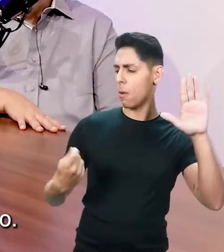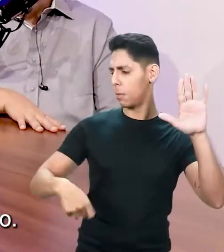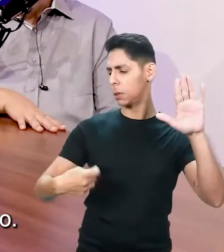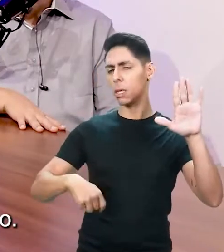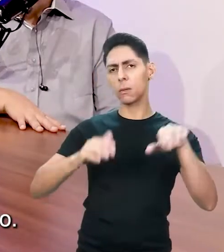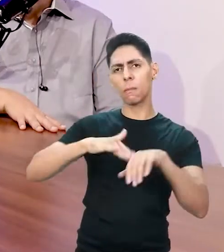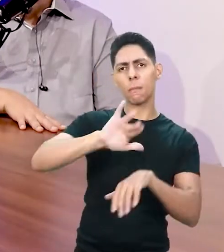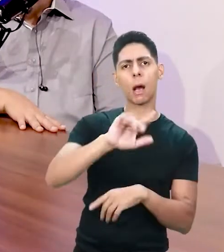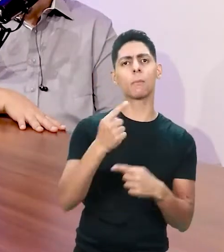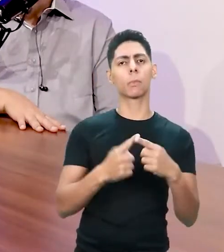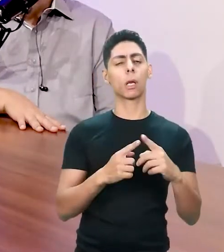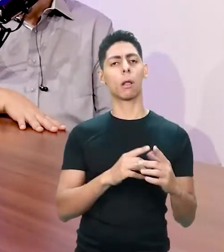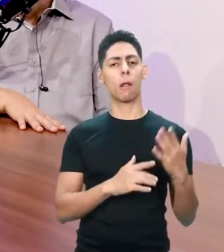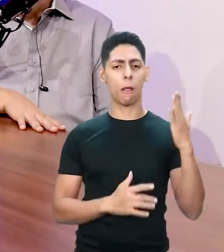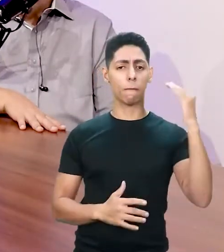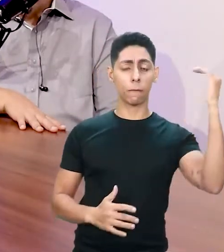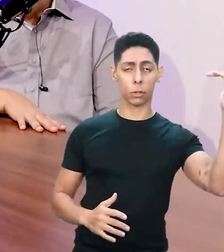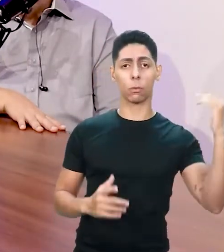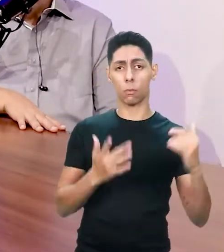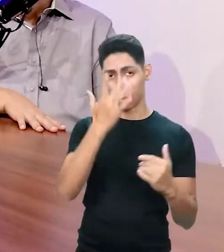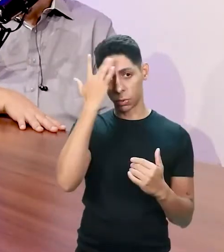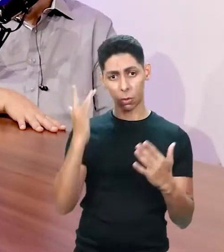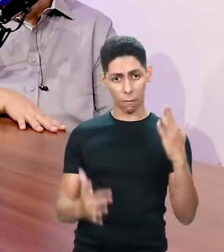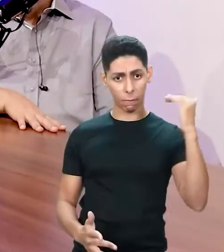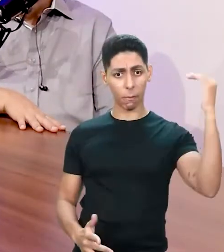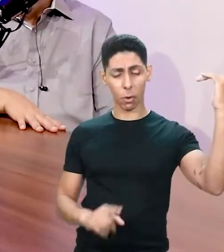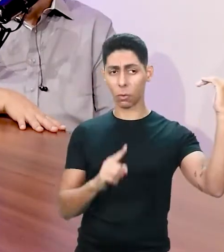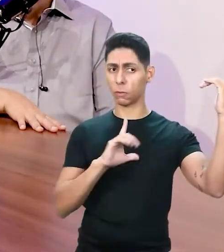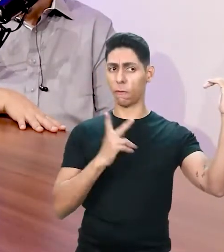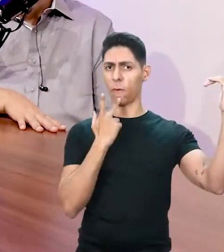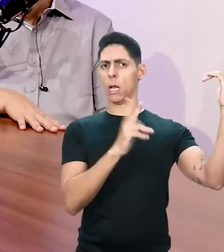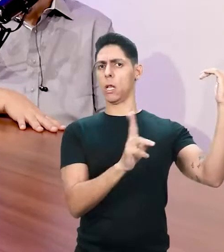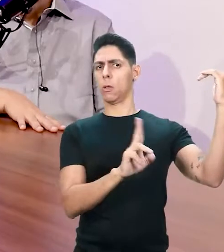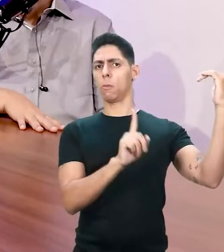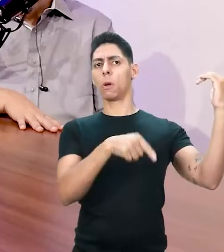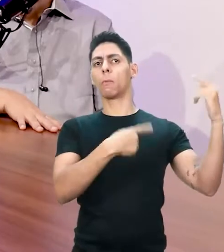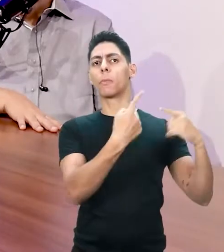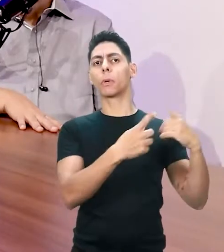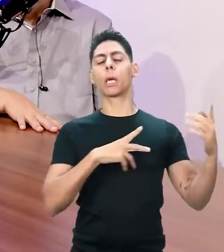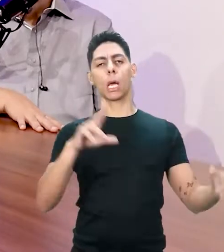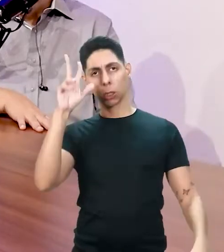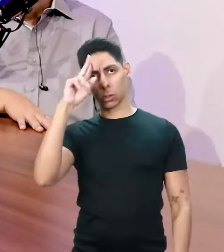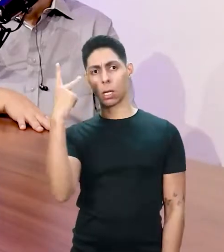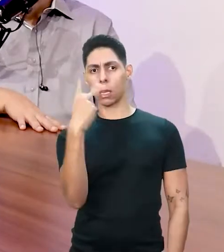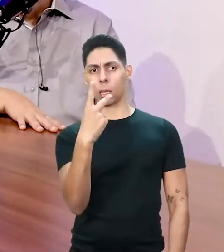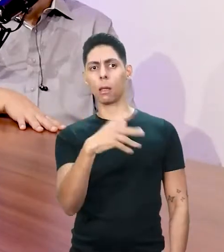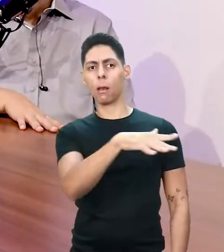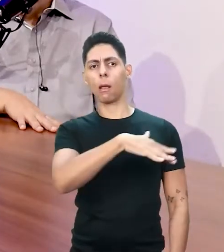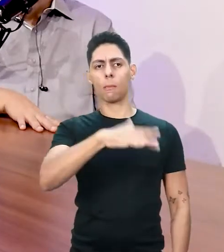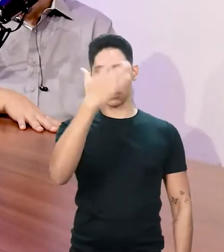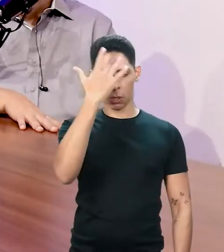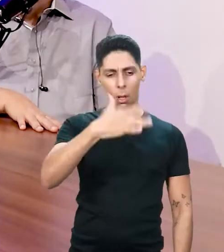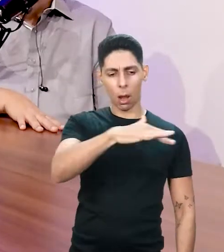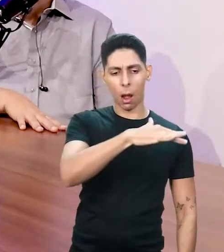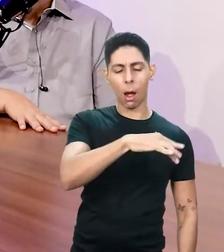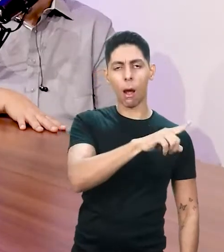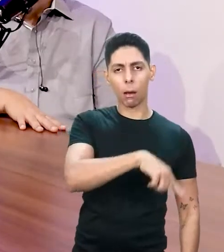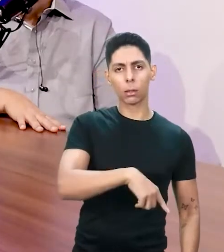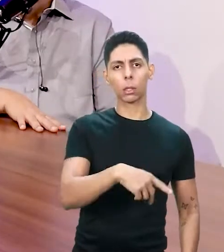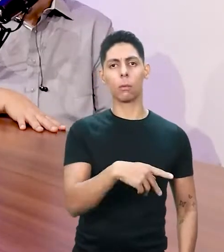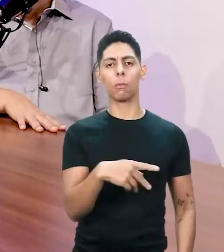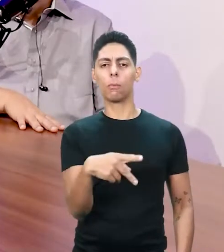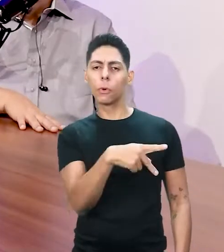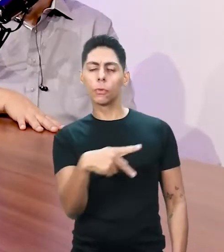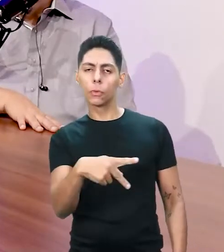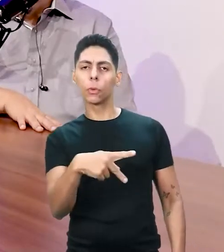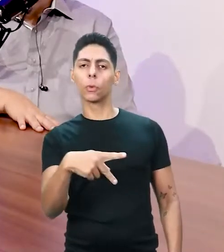narrador esportivo famoso, não vou citar o nome aqui, porque eu tenho o maior carinho pela história dele, como historiador do rádio. O professor de história